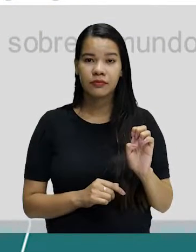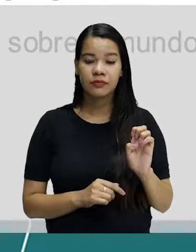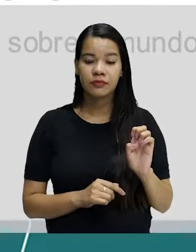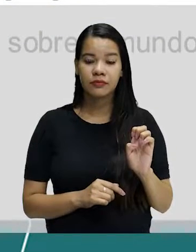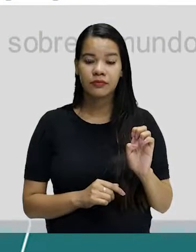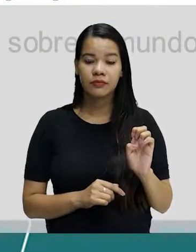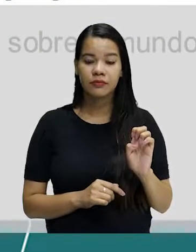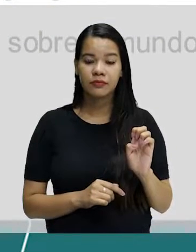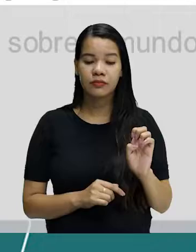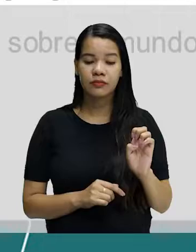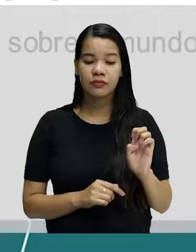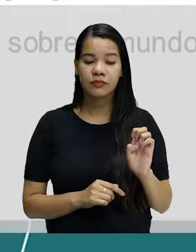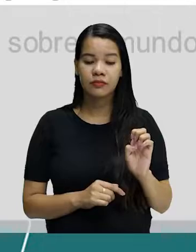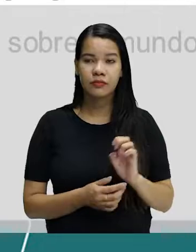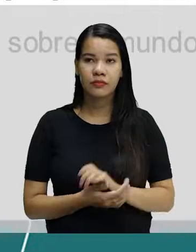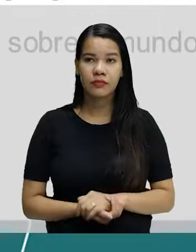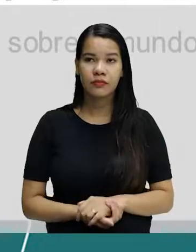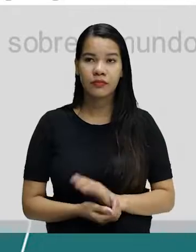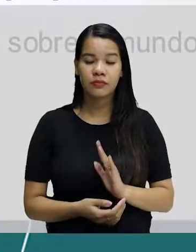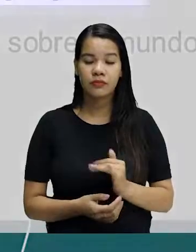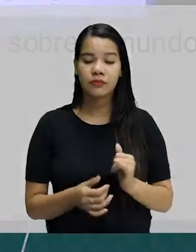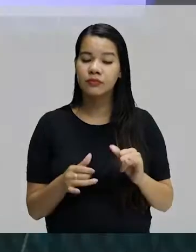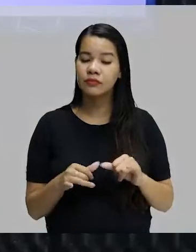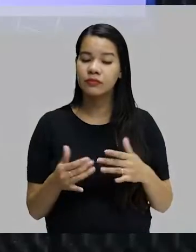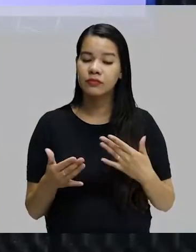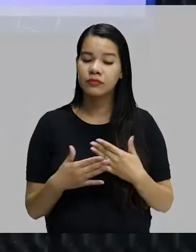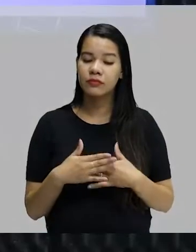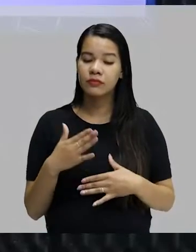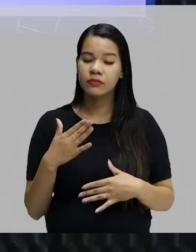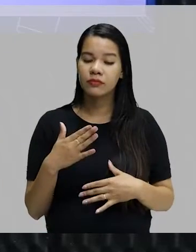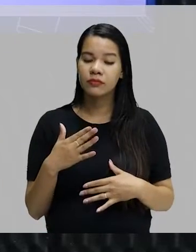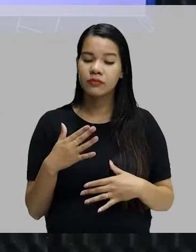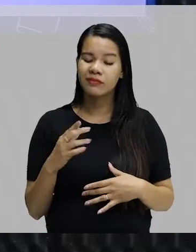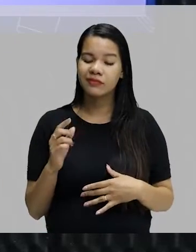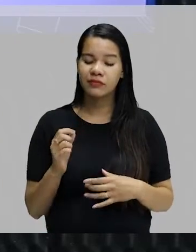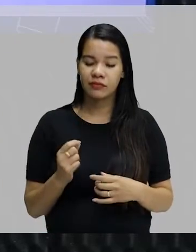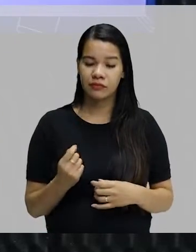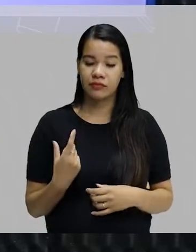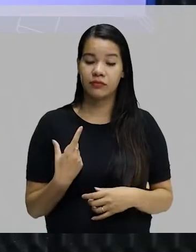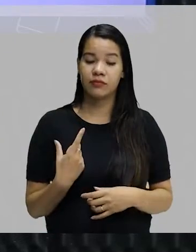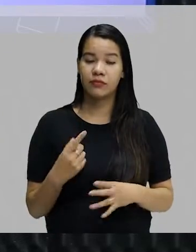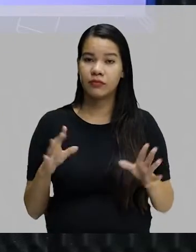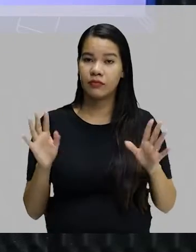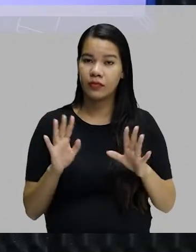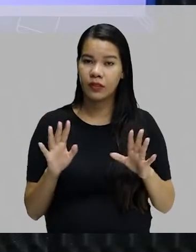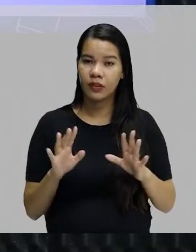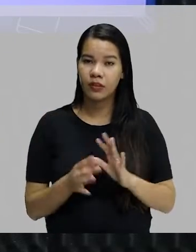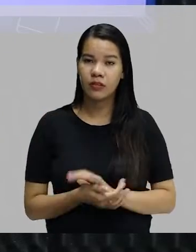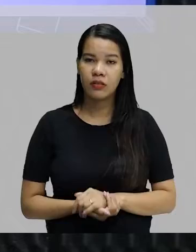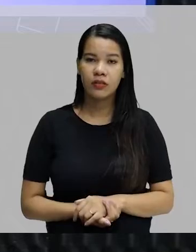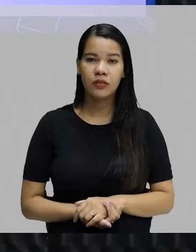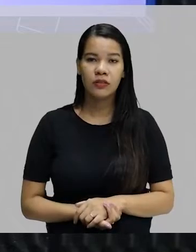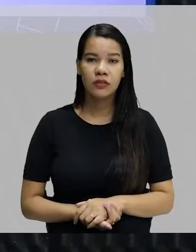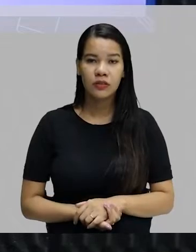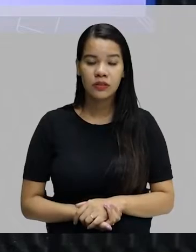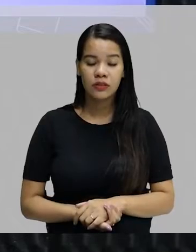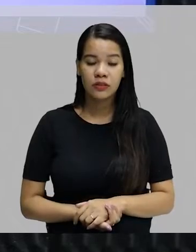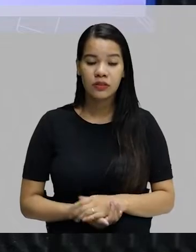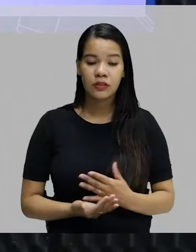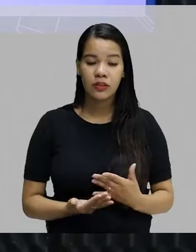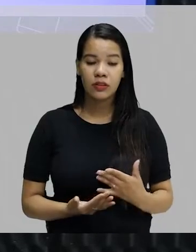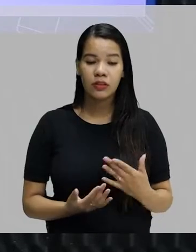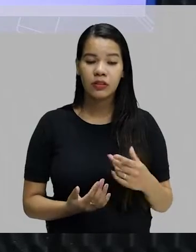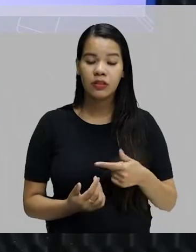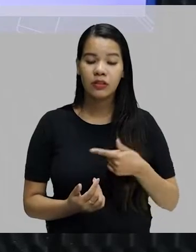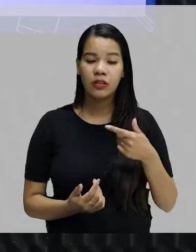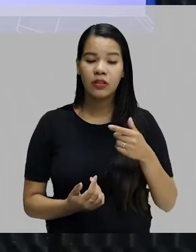o mundo deve repousar na verdade. Aí já fica, né, um pouco exagerado. Não é bem por aí que a coisa funciona. Então, nesta